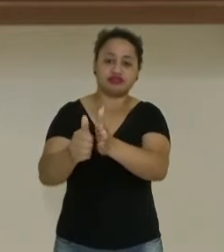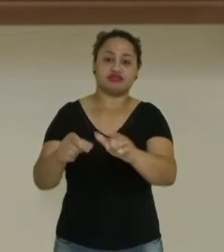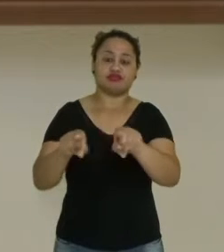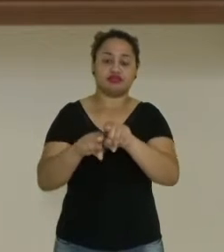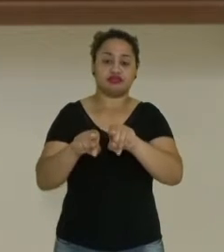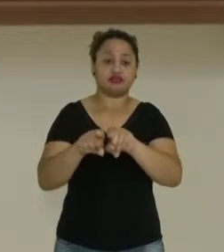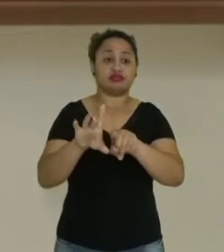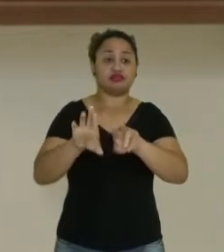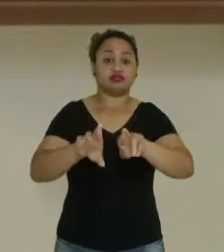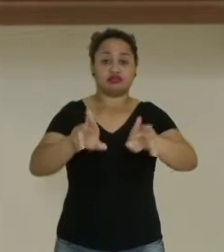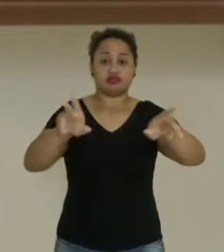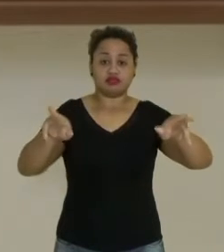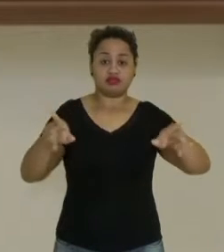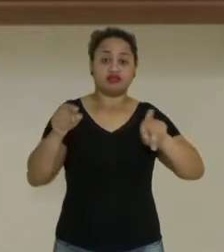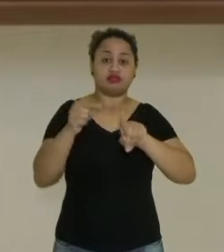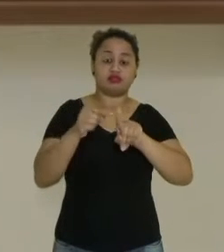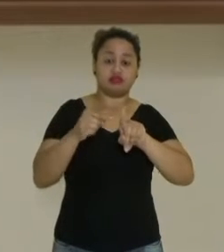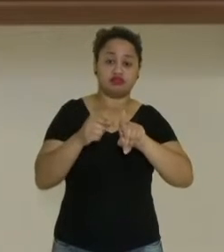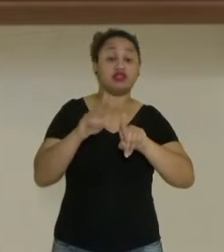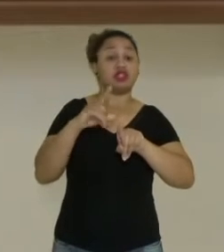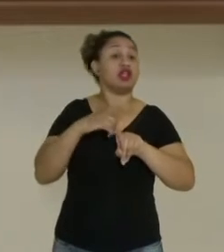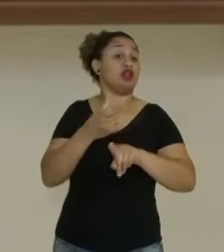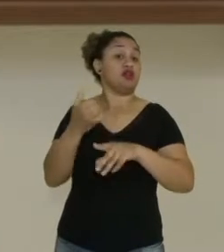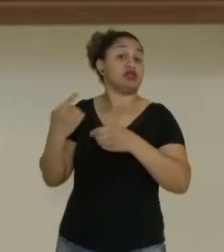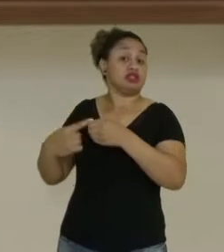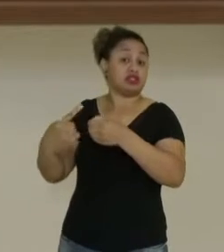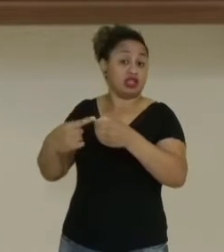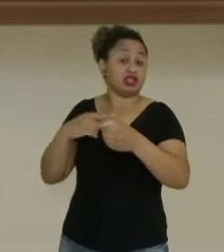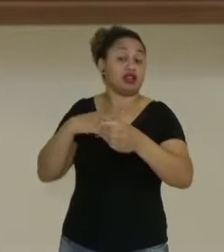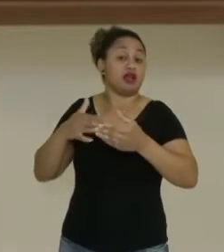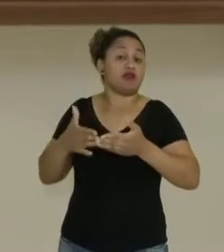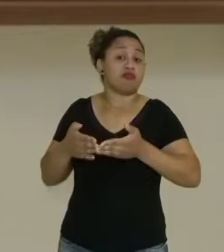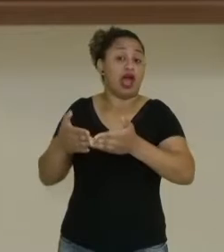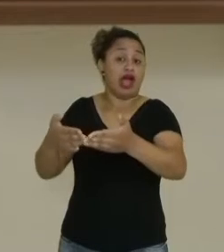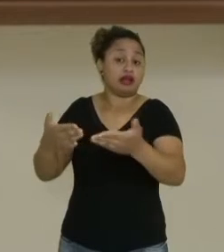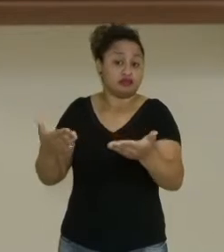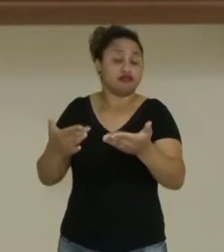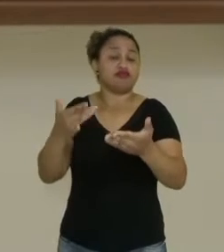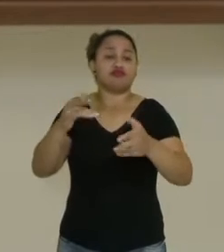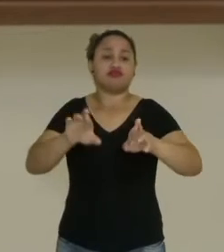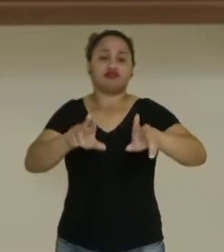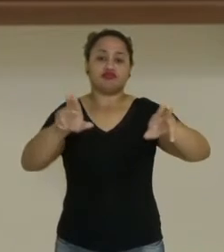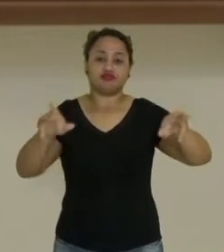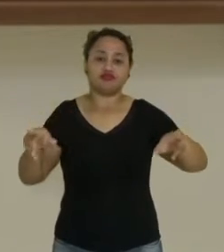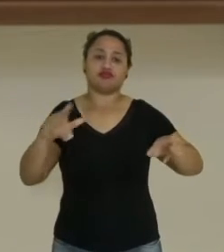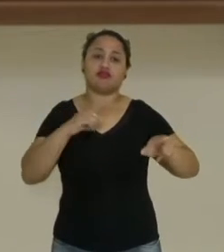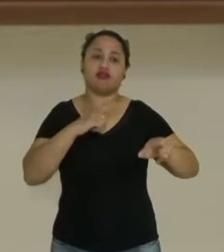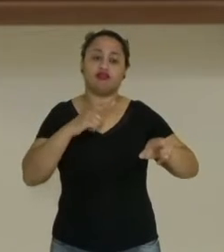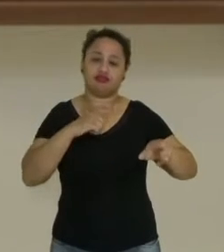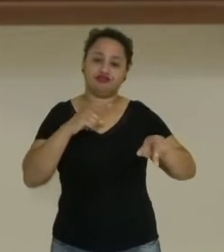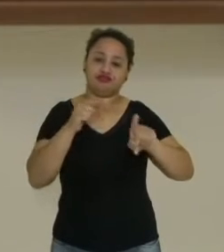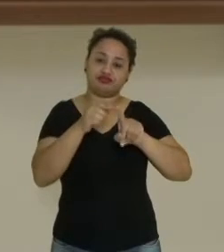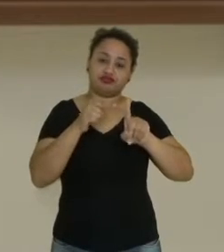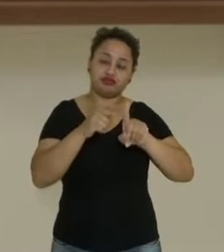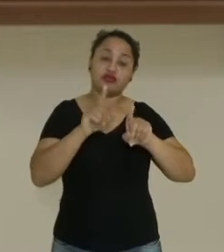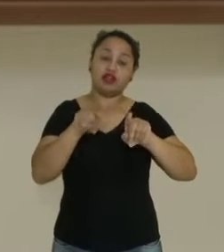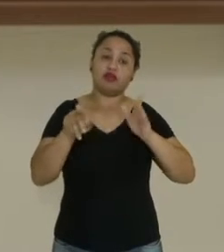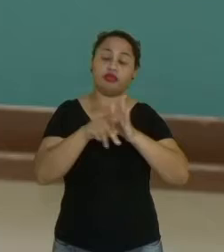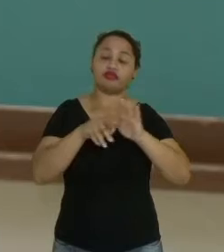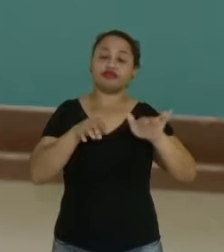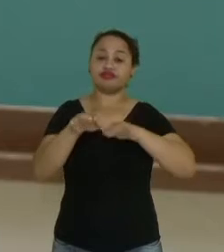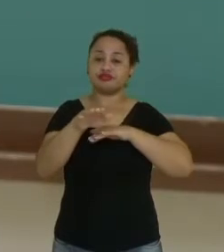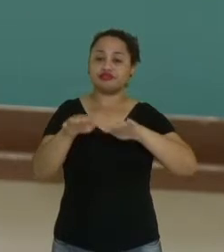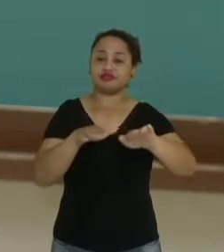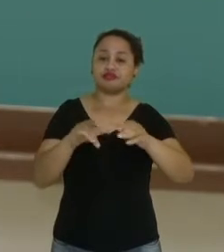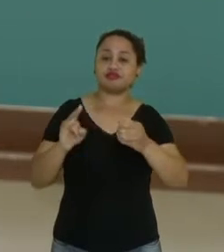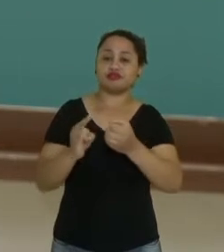diferentes modais, em algumas tem barco, Então, esses diferentes modais servem justamente para a mobilidade